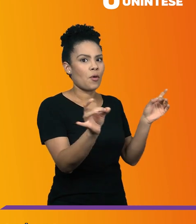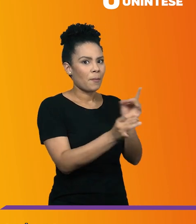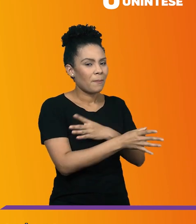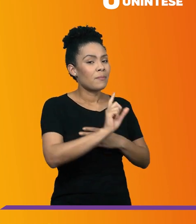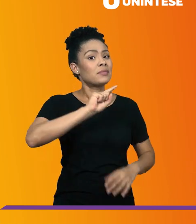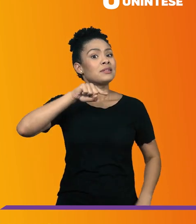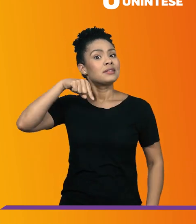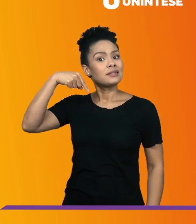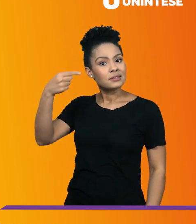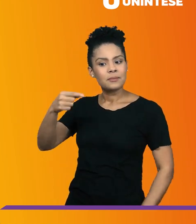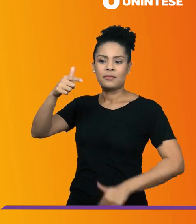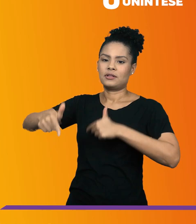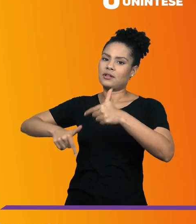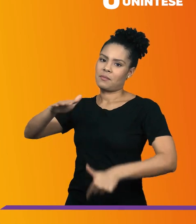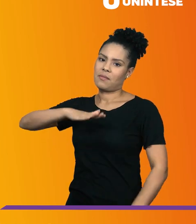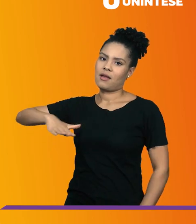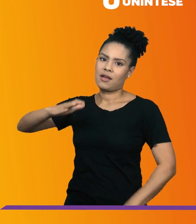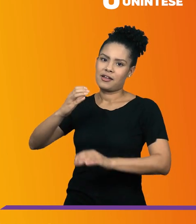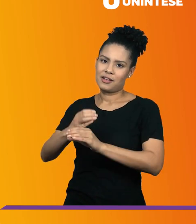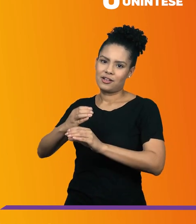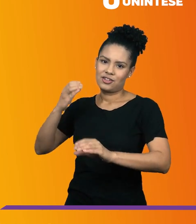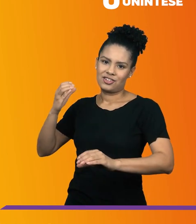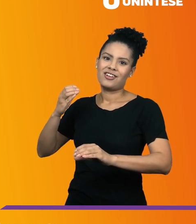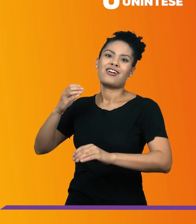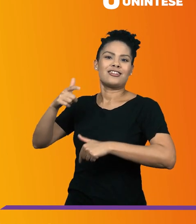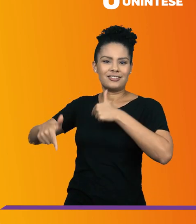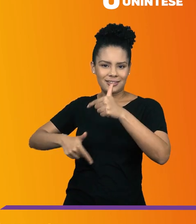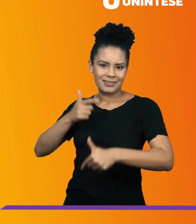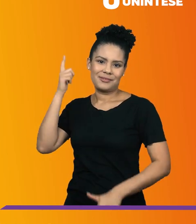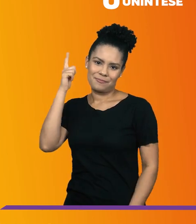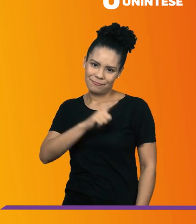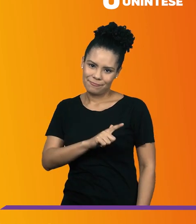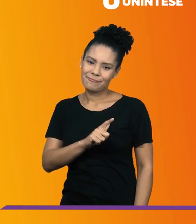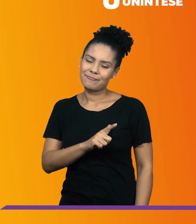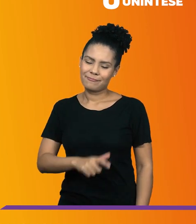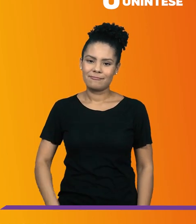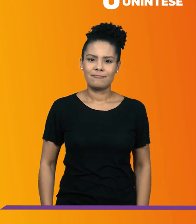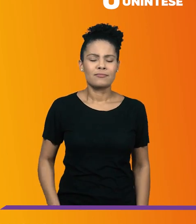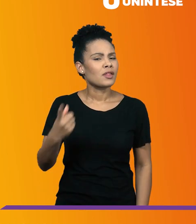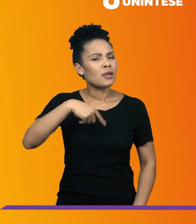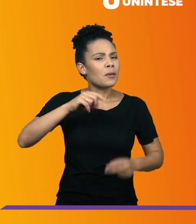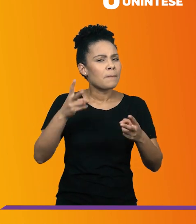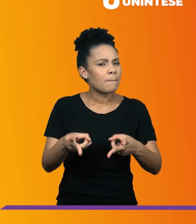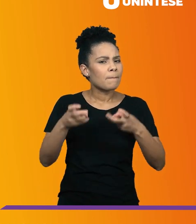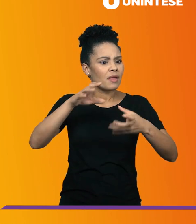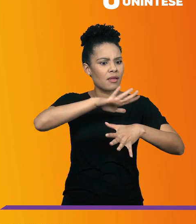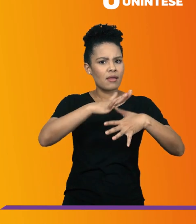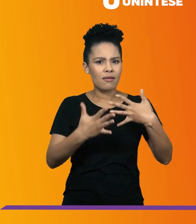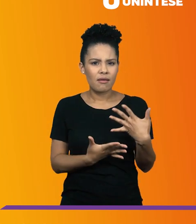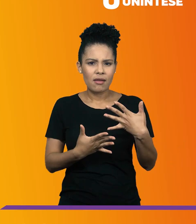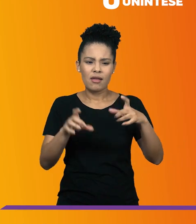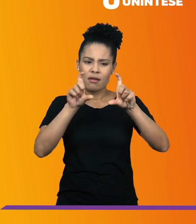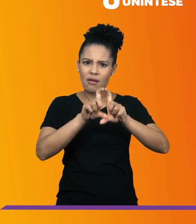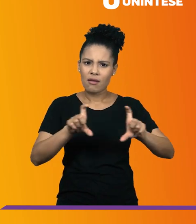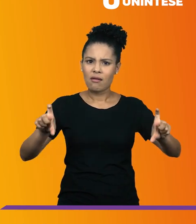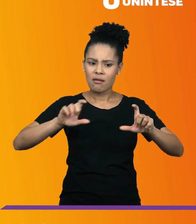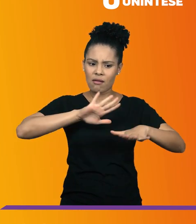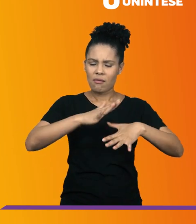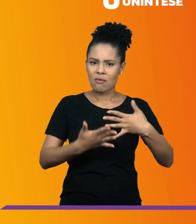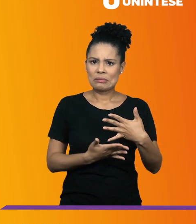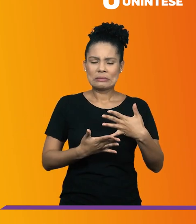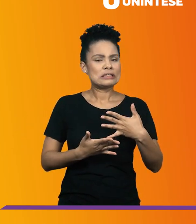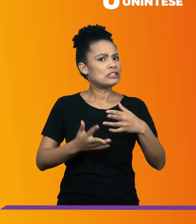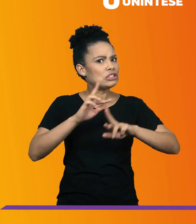primeiro e que depois eu irei trabalhar nessa área como engenheira. Vocês viram como na Libras a estrutura das frases